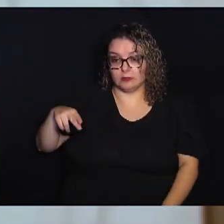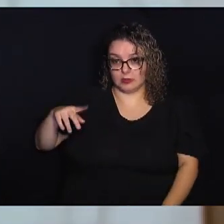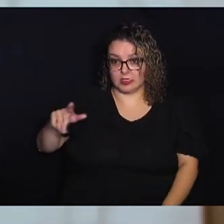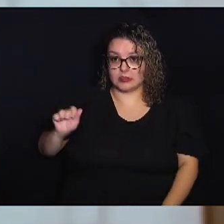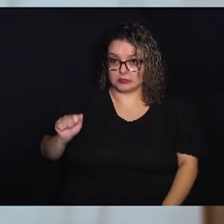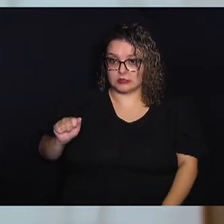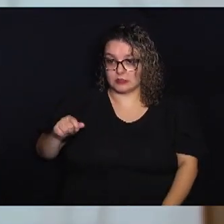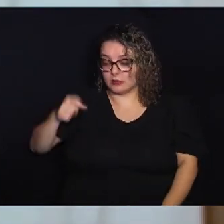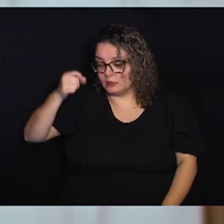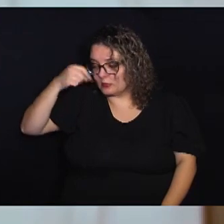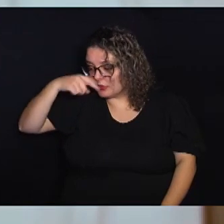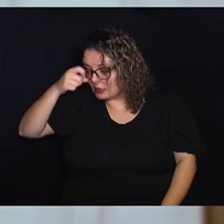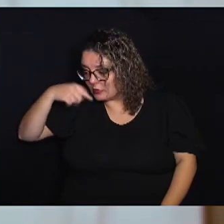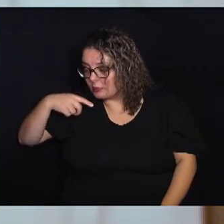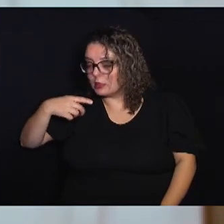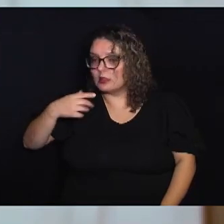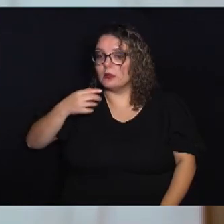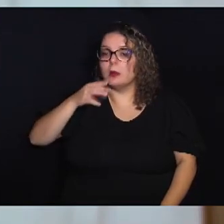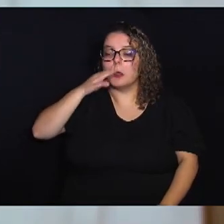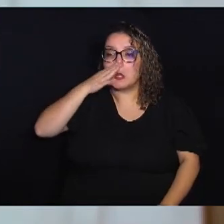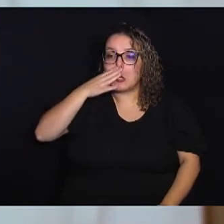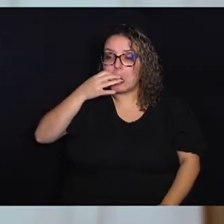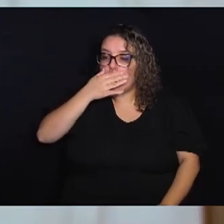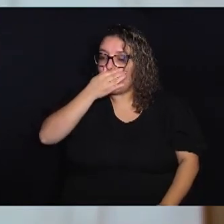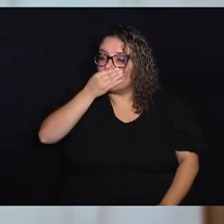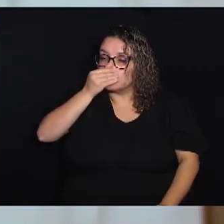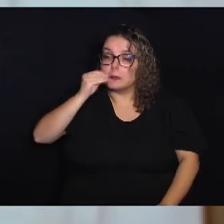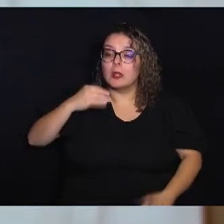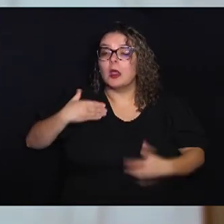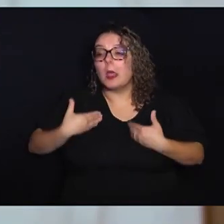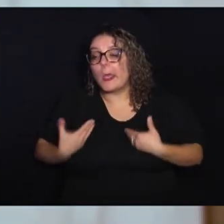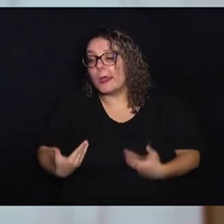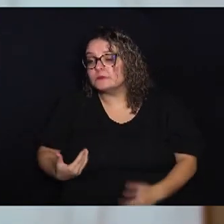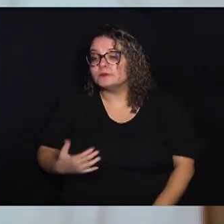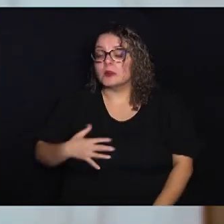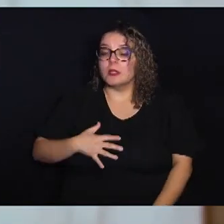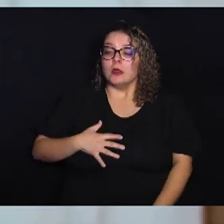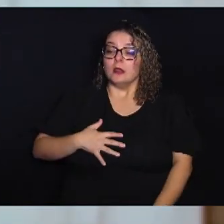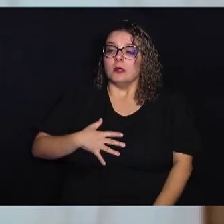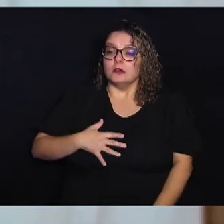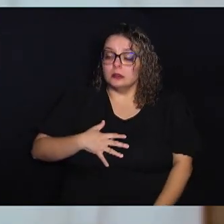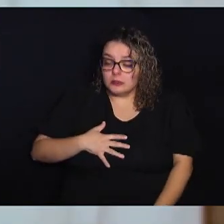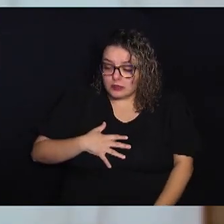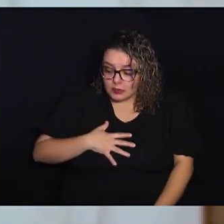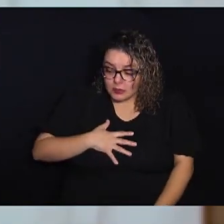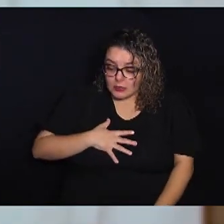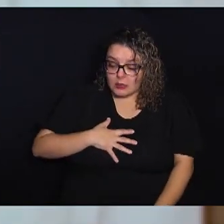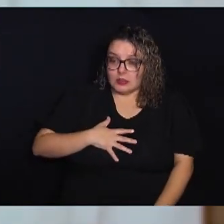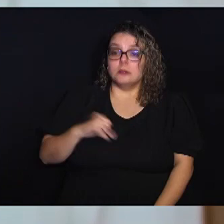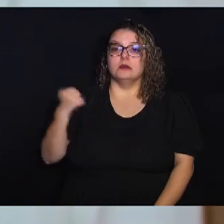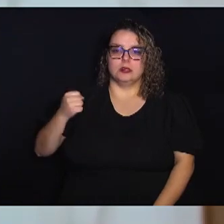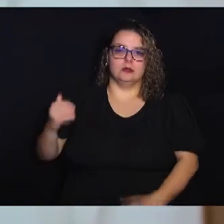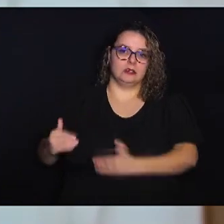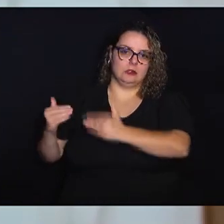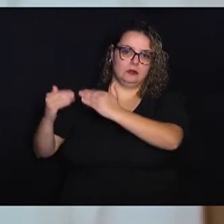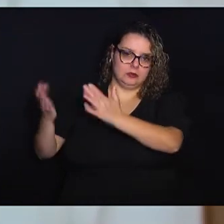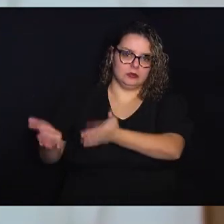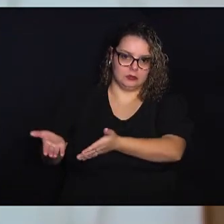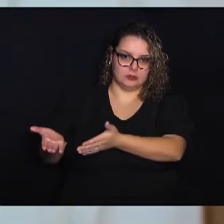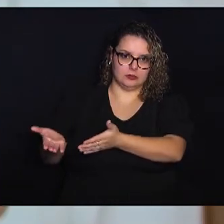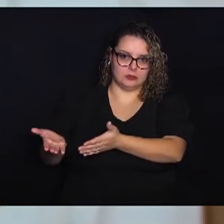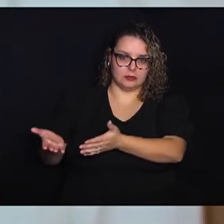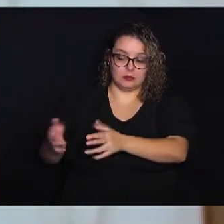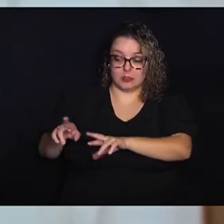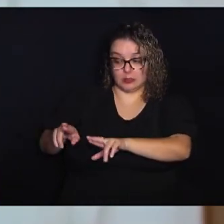com coriza, nariz escorrendo, cansaço, falta de ar e pode desenvolver aqueles casos graves. Então,